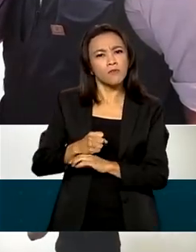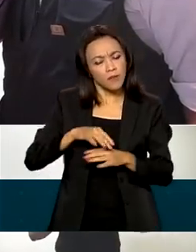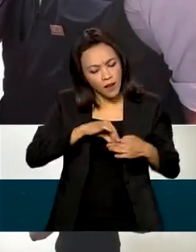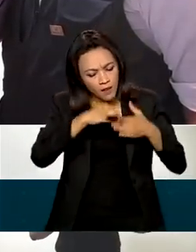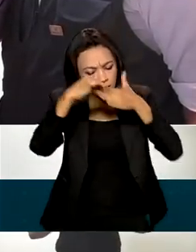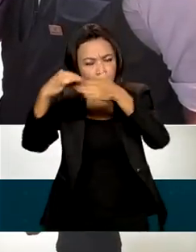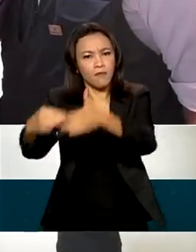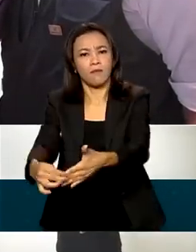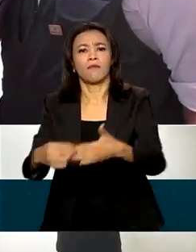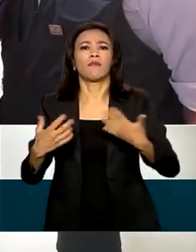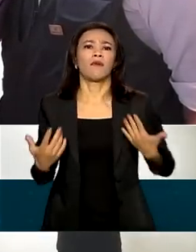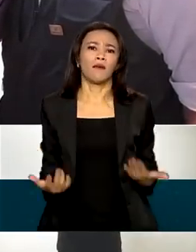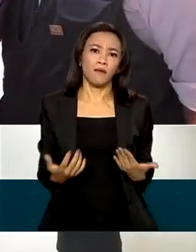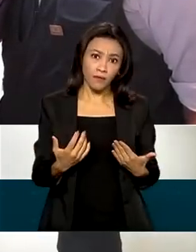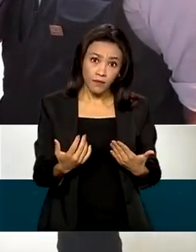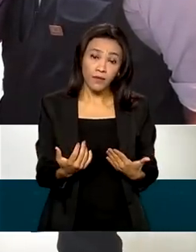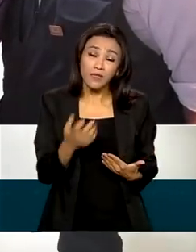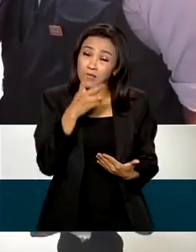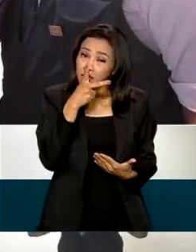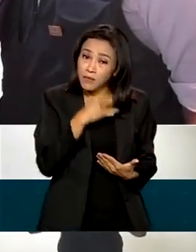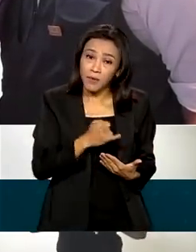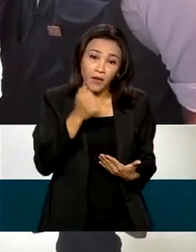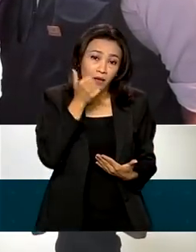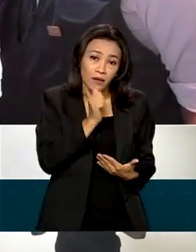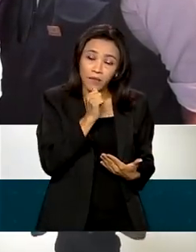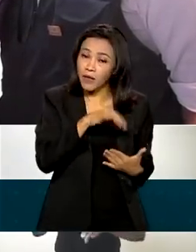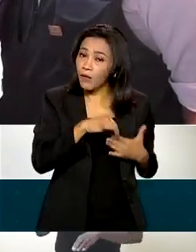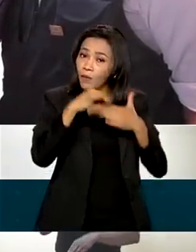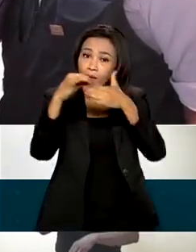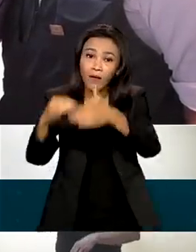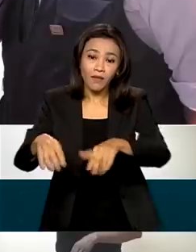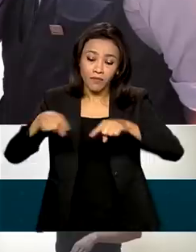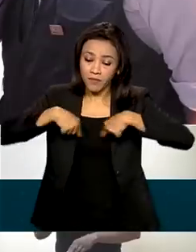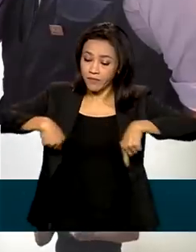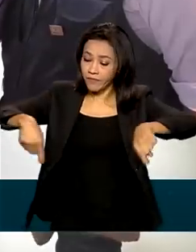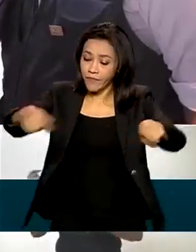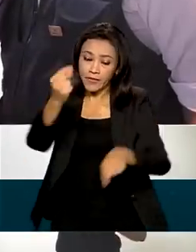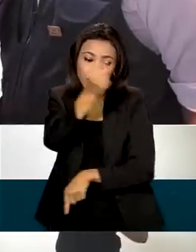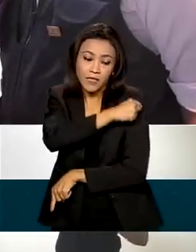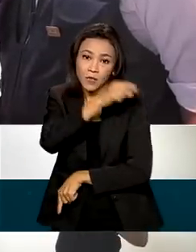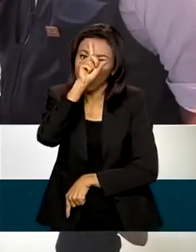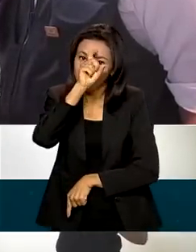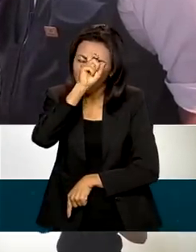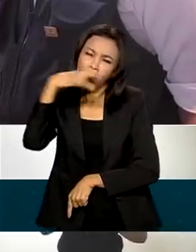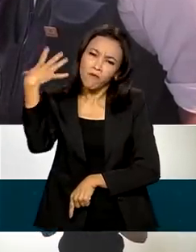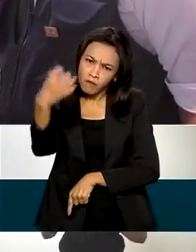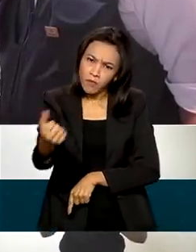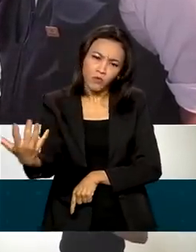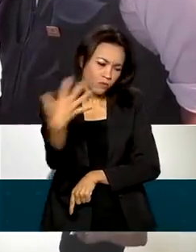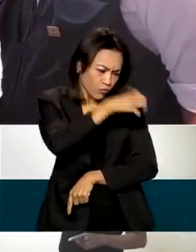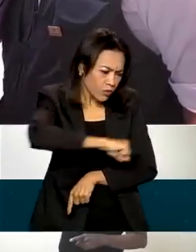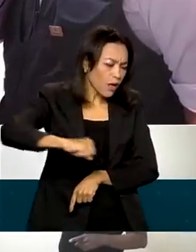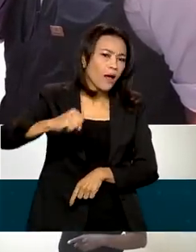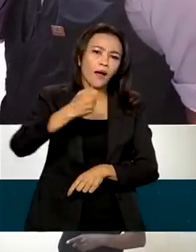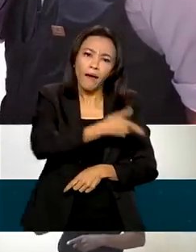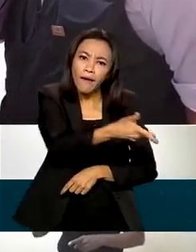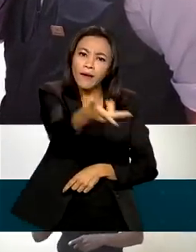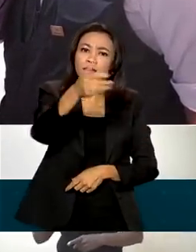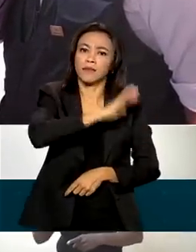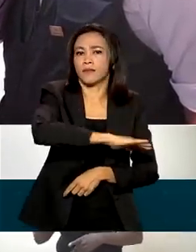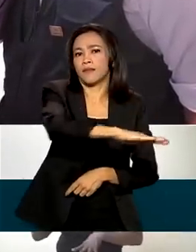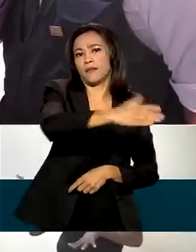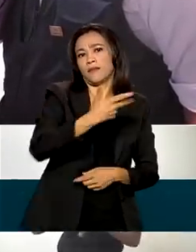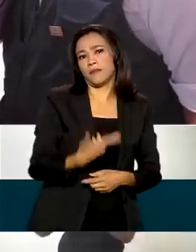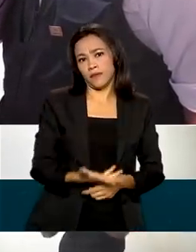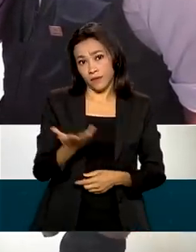sapato se os pais não trouxerem as crianças para sala de vacinação vamos buscar essas crianças com